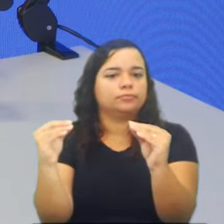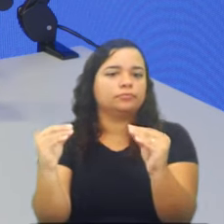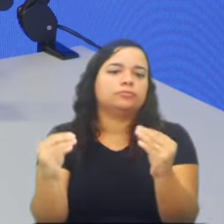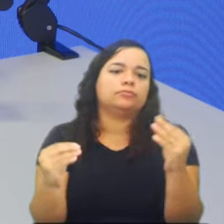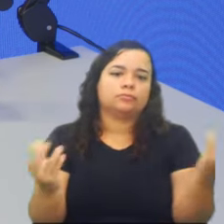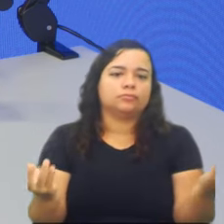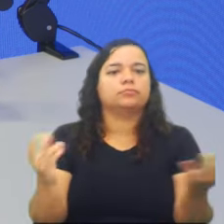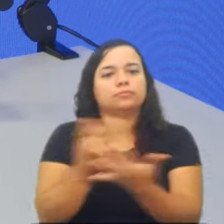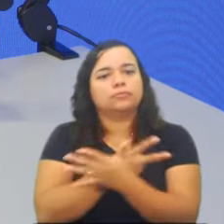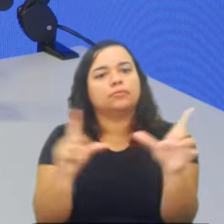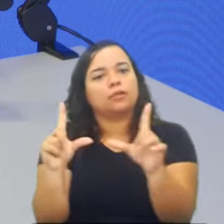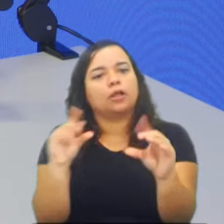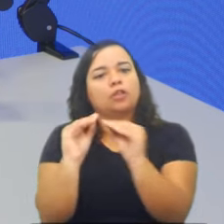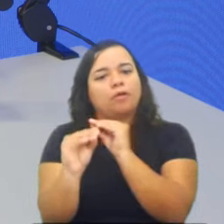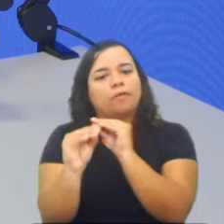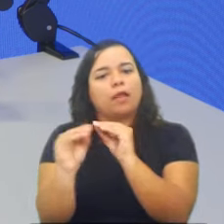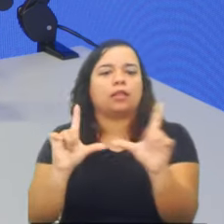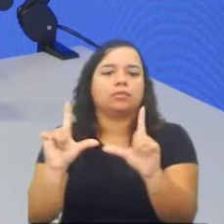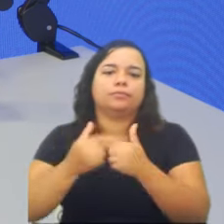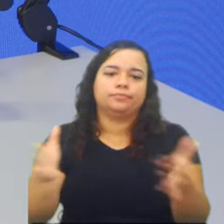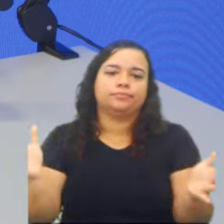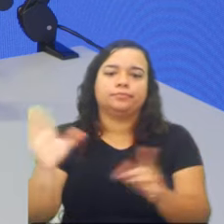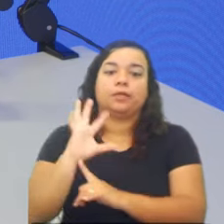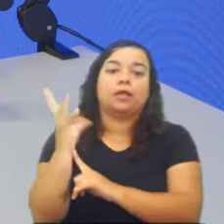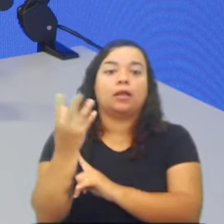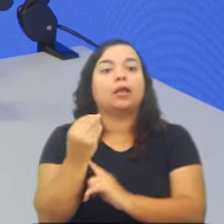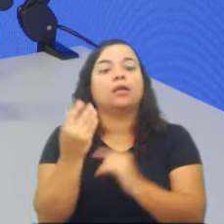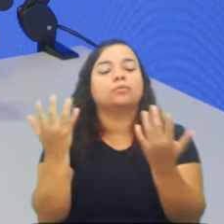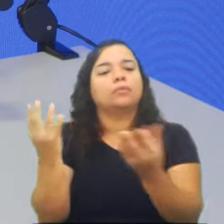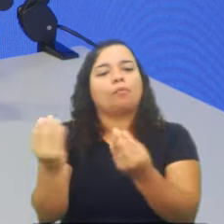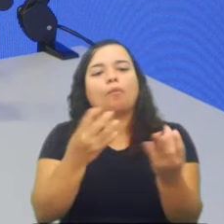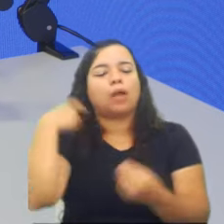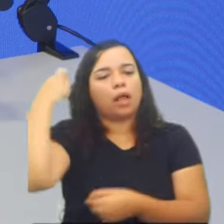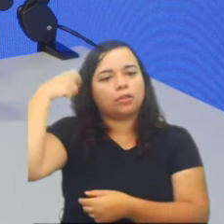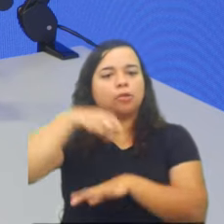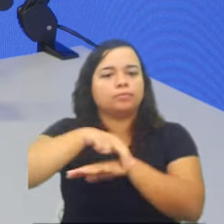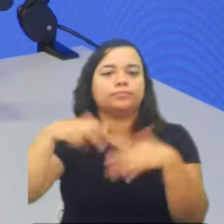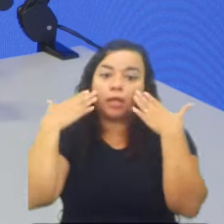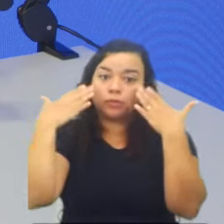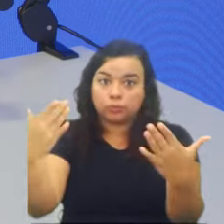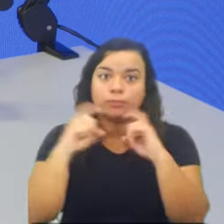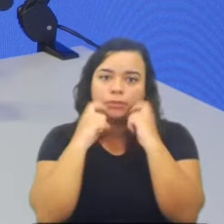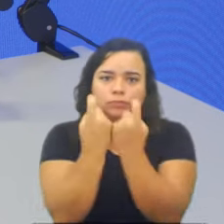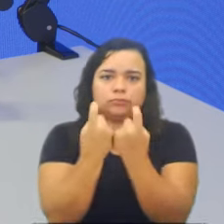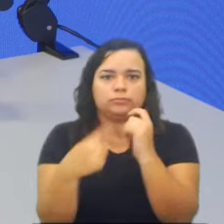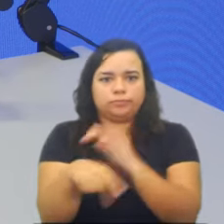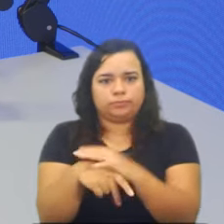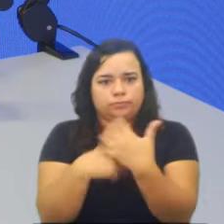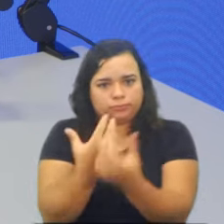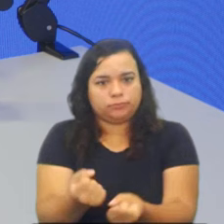na nas novelas e na TV aberta eh muitos artistas se se assumindo né assumindo sua orientação